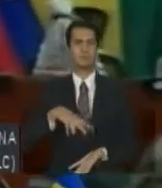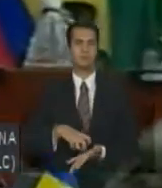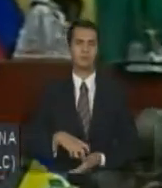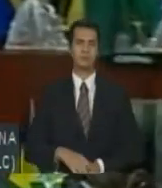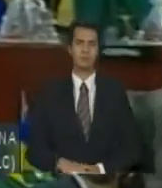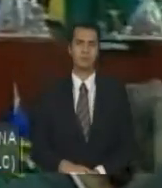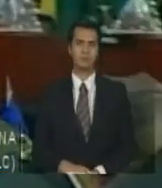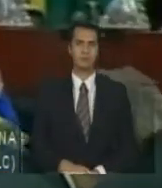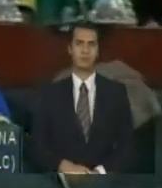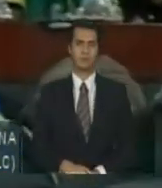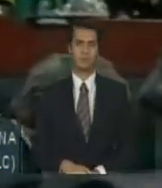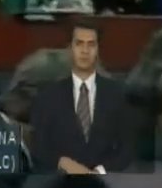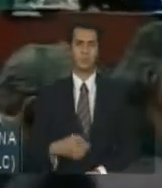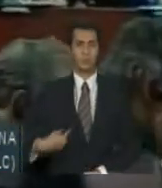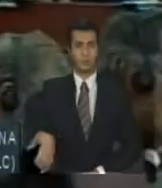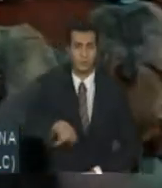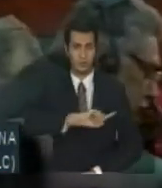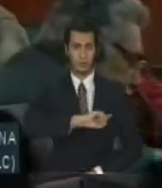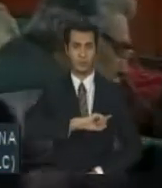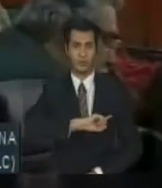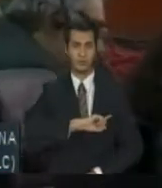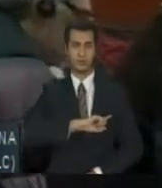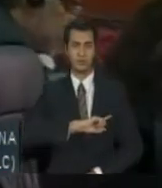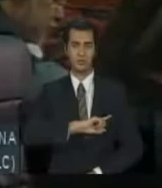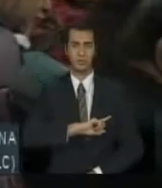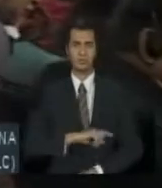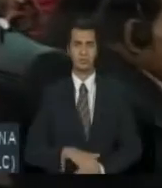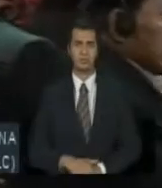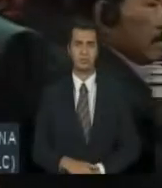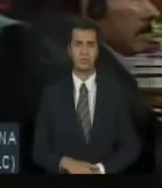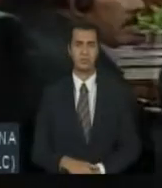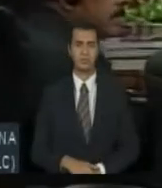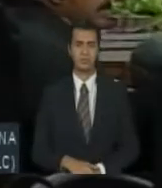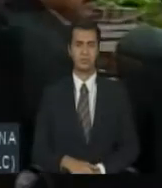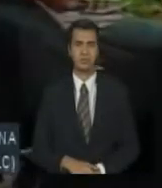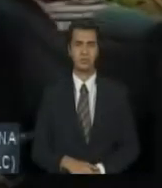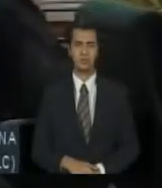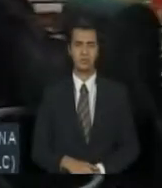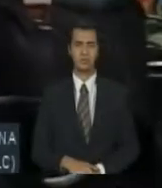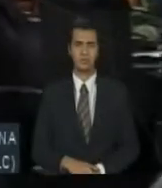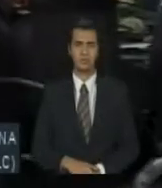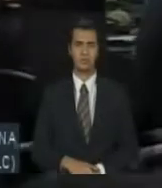Nós não só somos